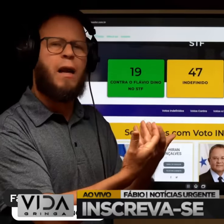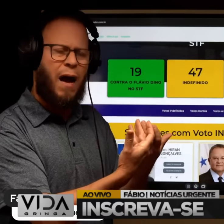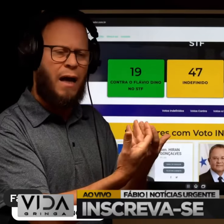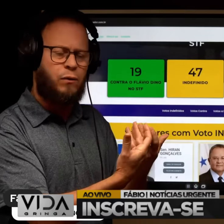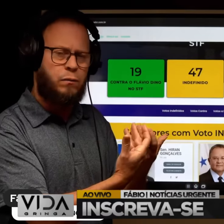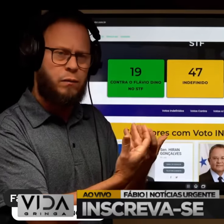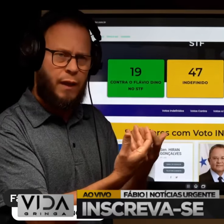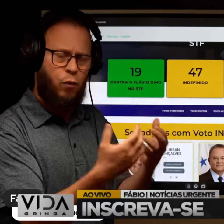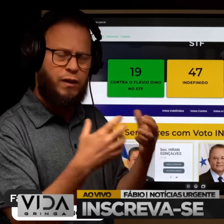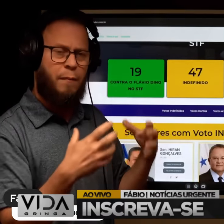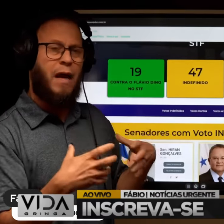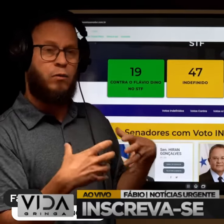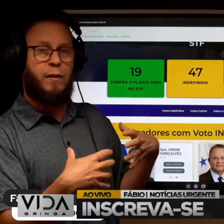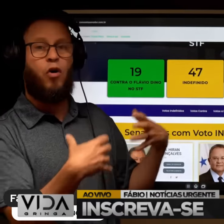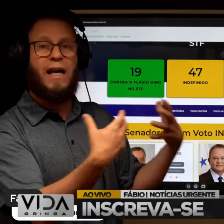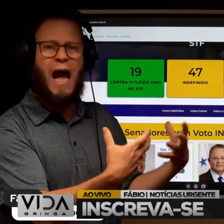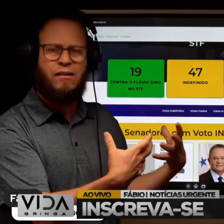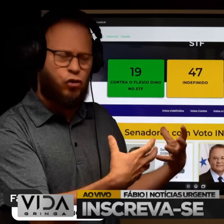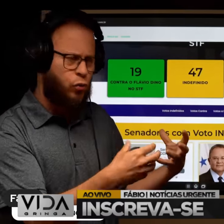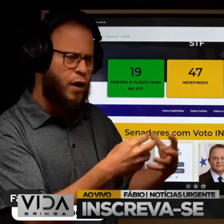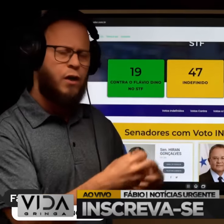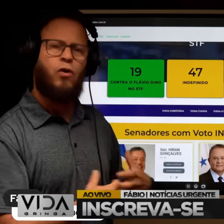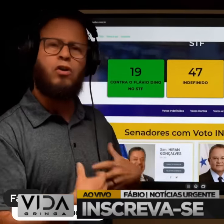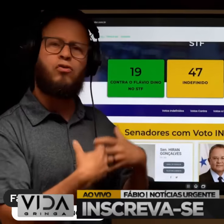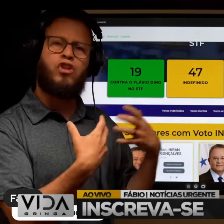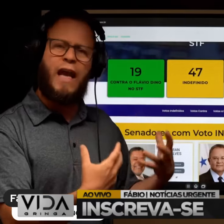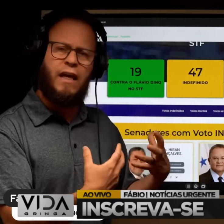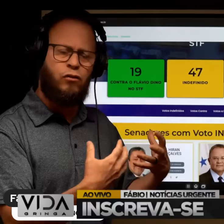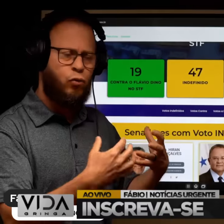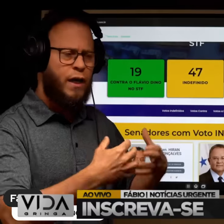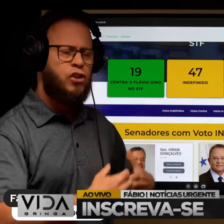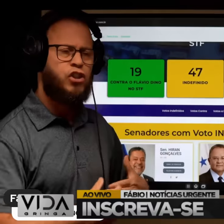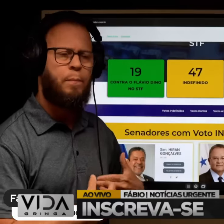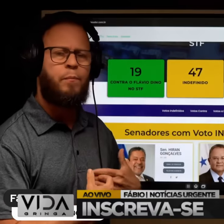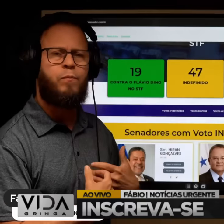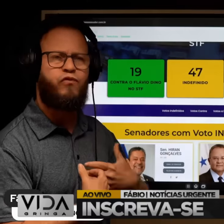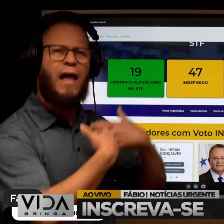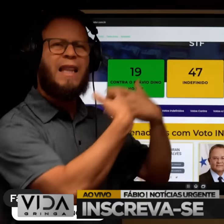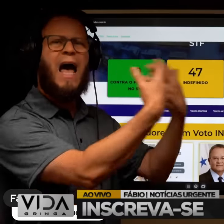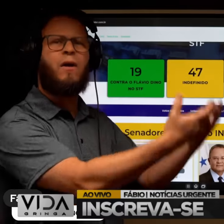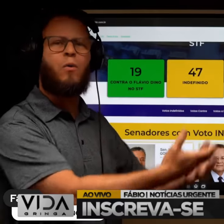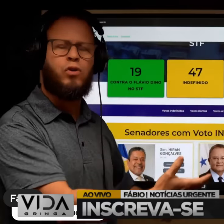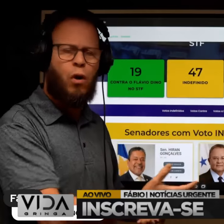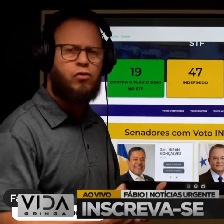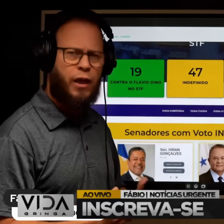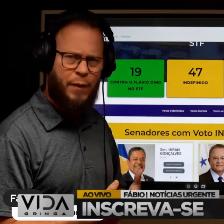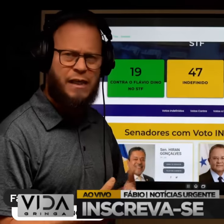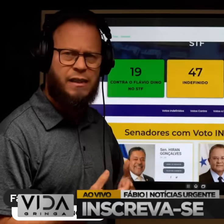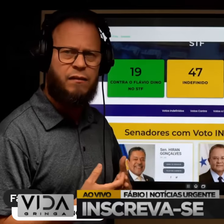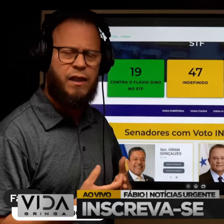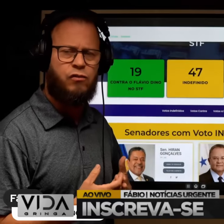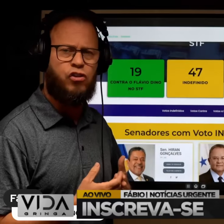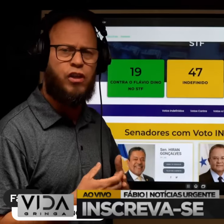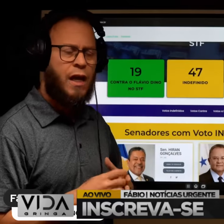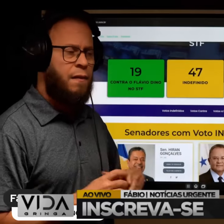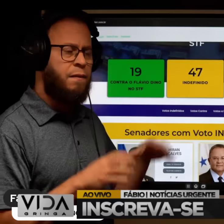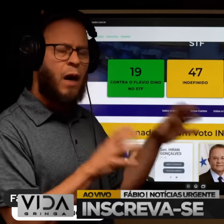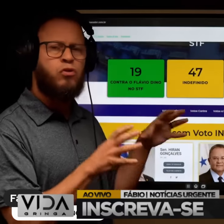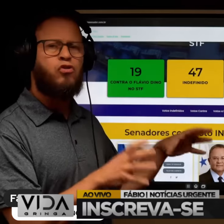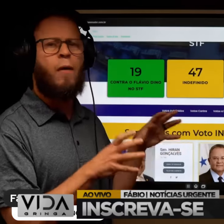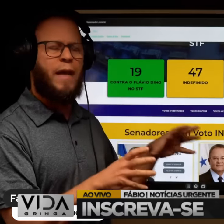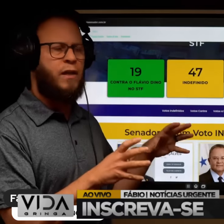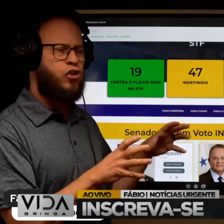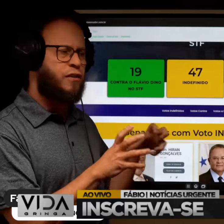o trabalho, né, o trabalho democrático, nosso direito de falar com os nossos representantes,